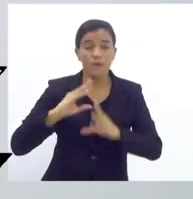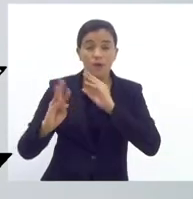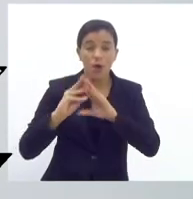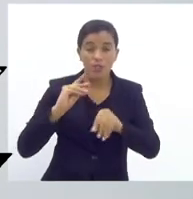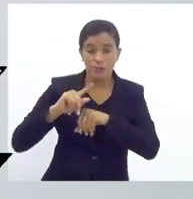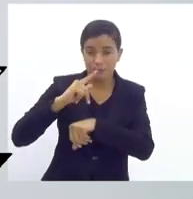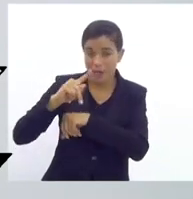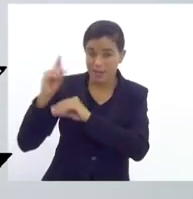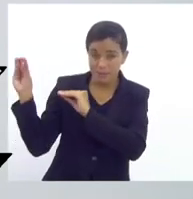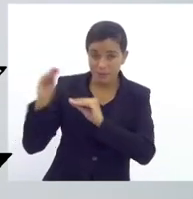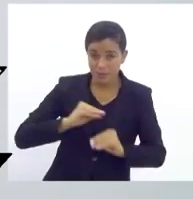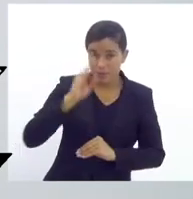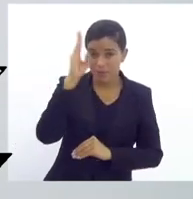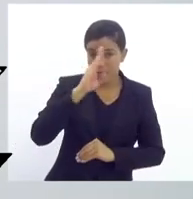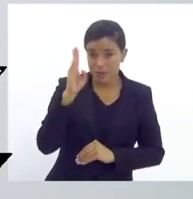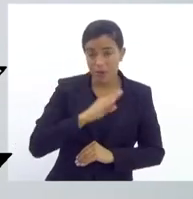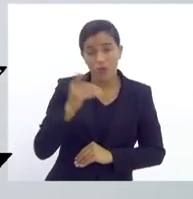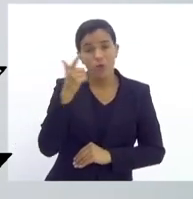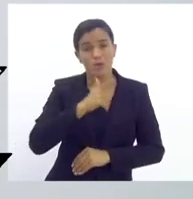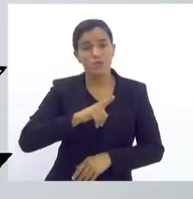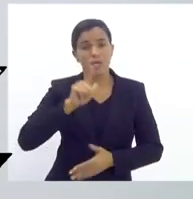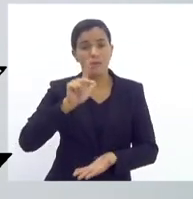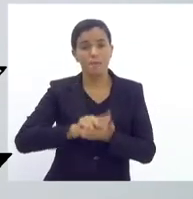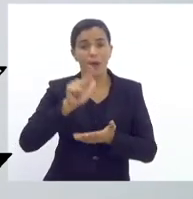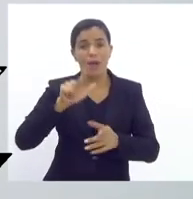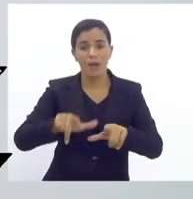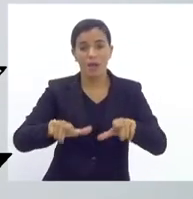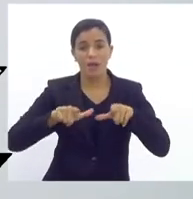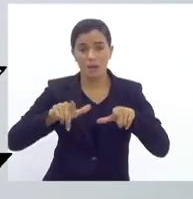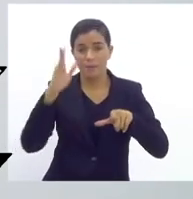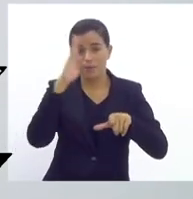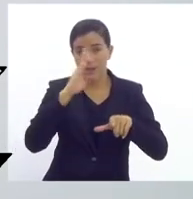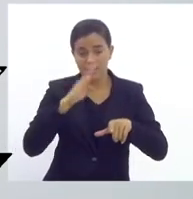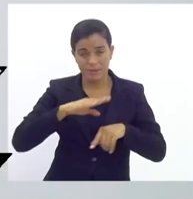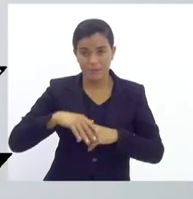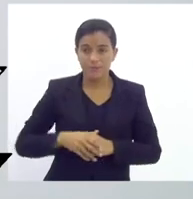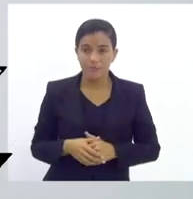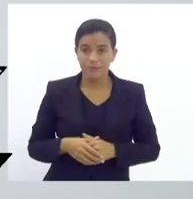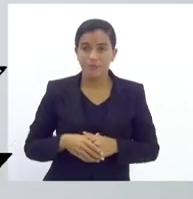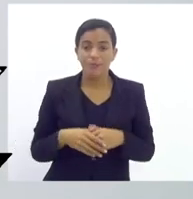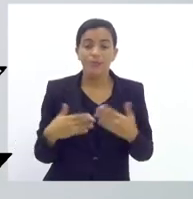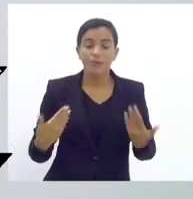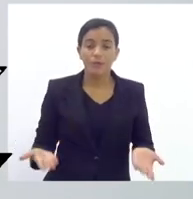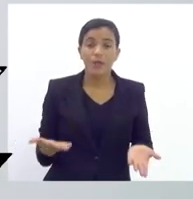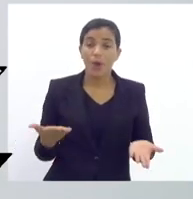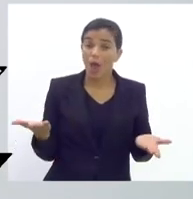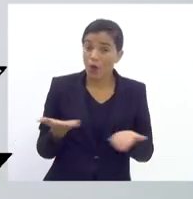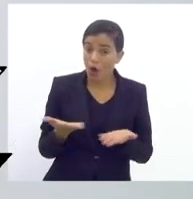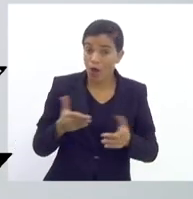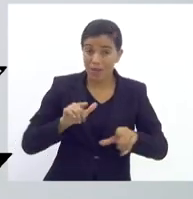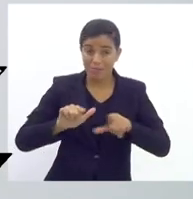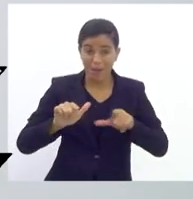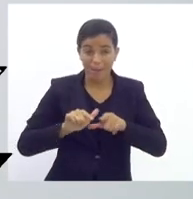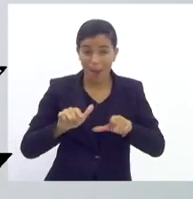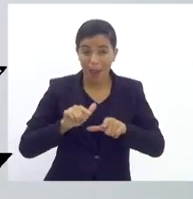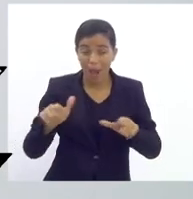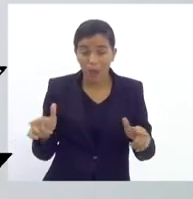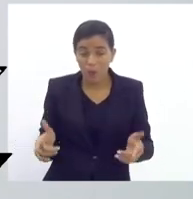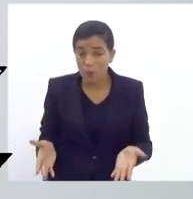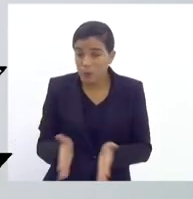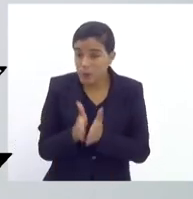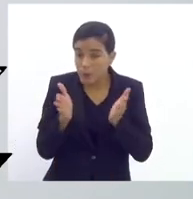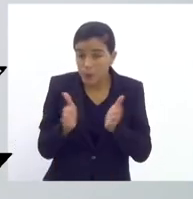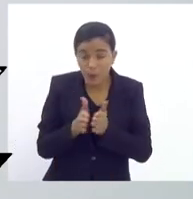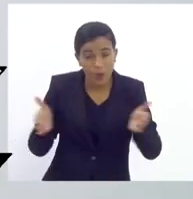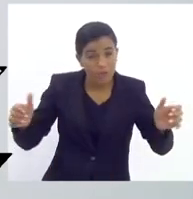fazer a revalidação dos seus dos seus diplomas agora vamos passar para parte do trabalho precarizado né Eu